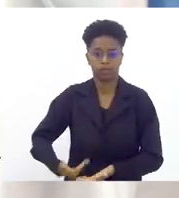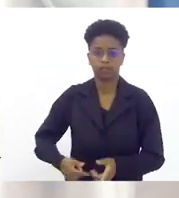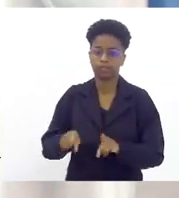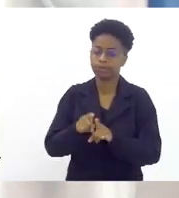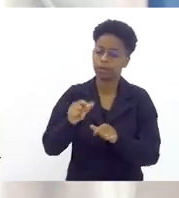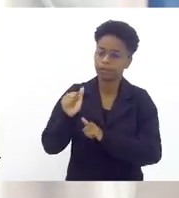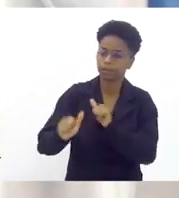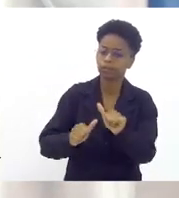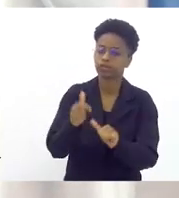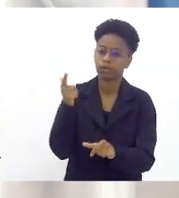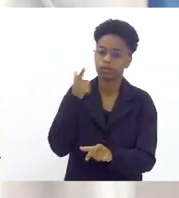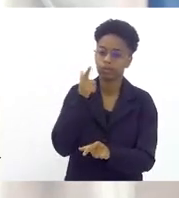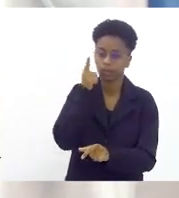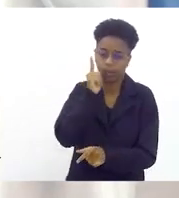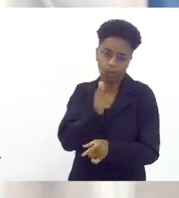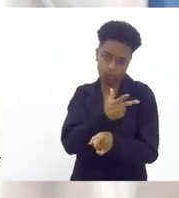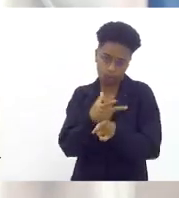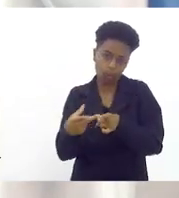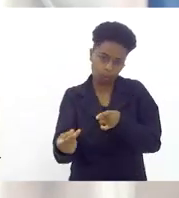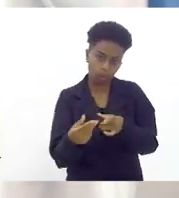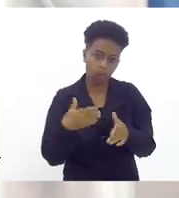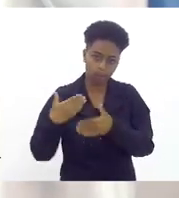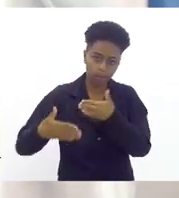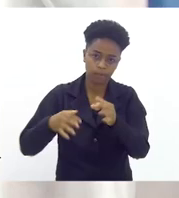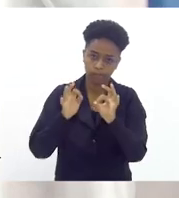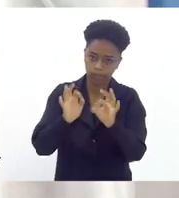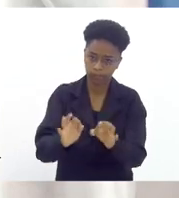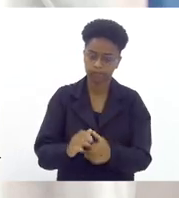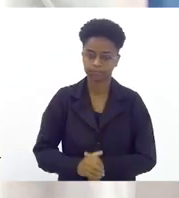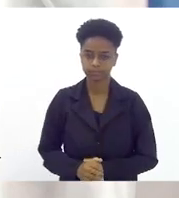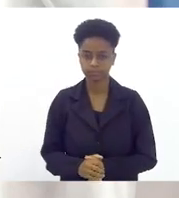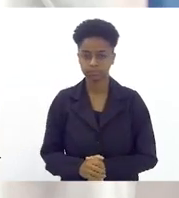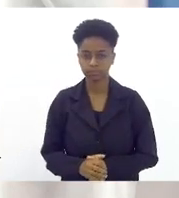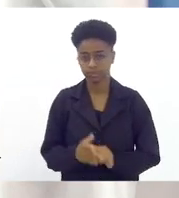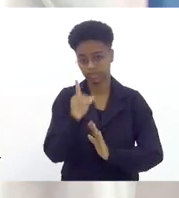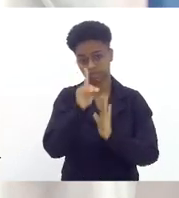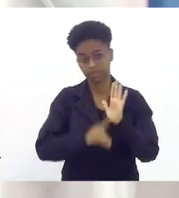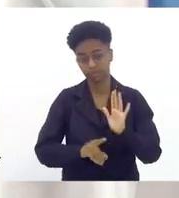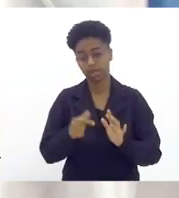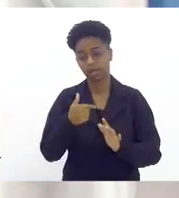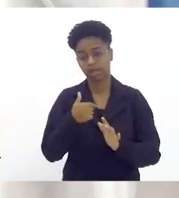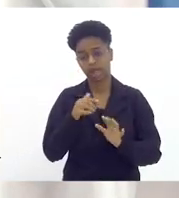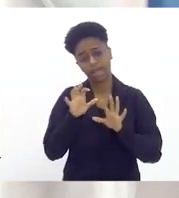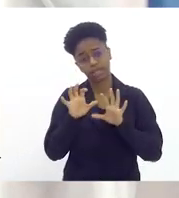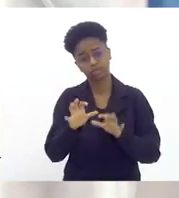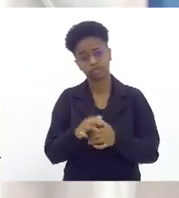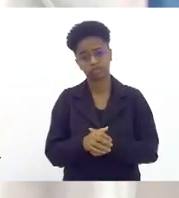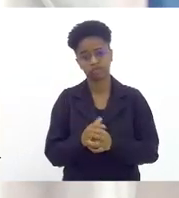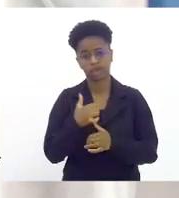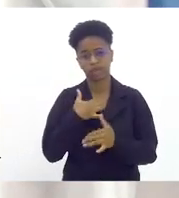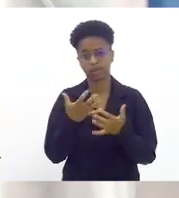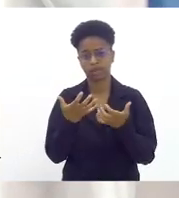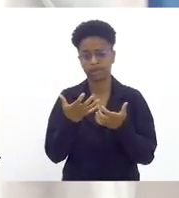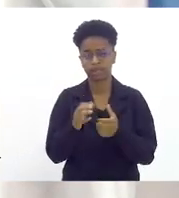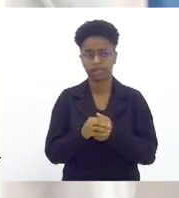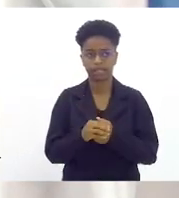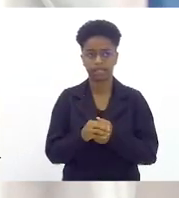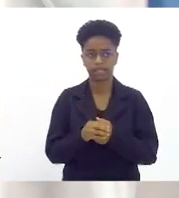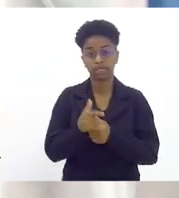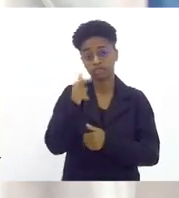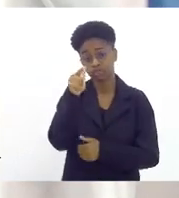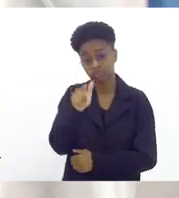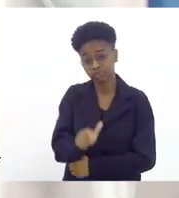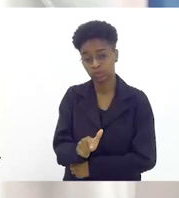transformar isso em conquista, né? Acho que era isso. Queria, então, mais